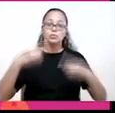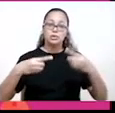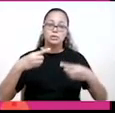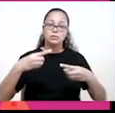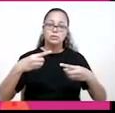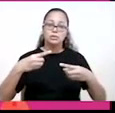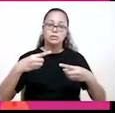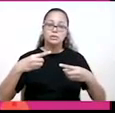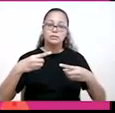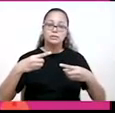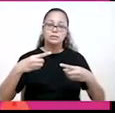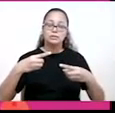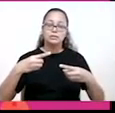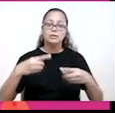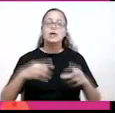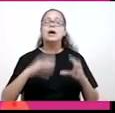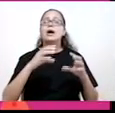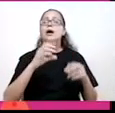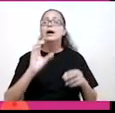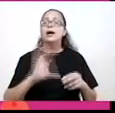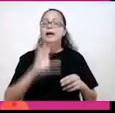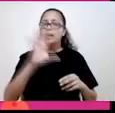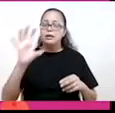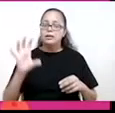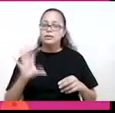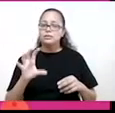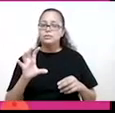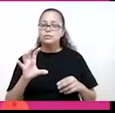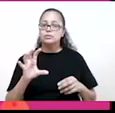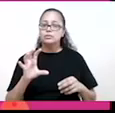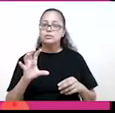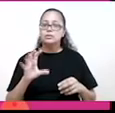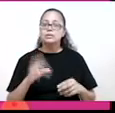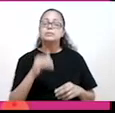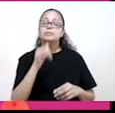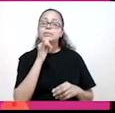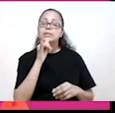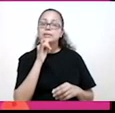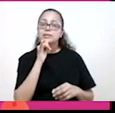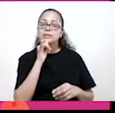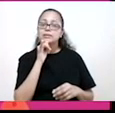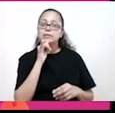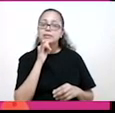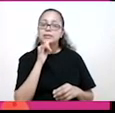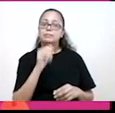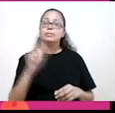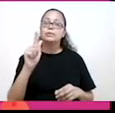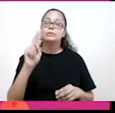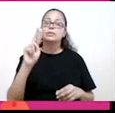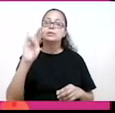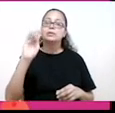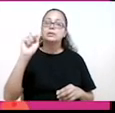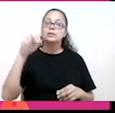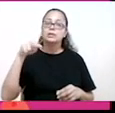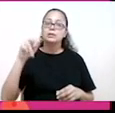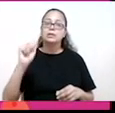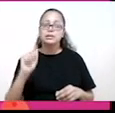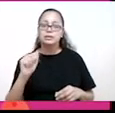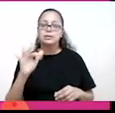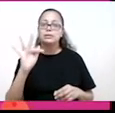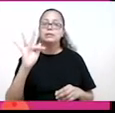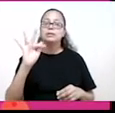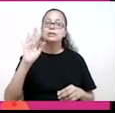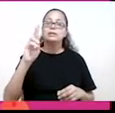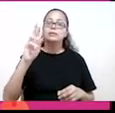são autônomas, mas são possessões de outros países, né? Como, por exemplo, a Guiana Francesa, que pertence à França e está aqui na América do